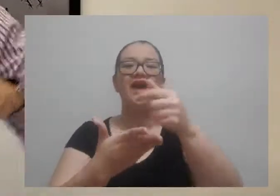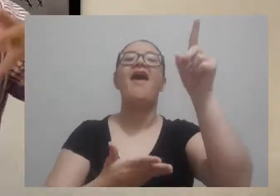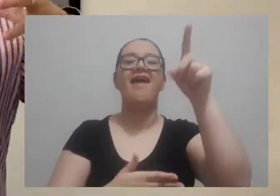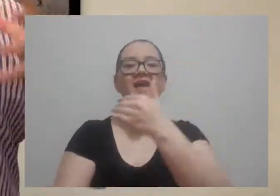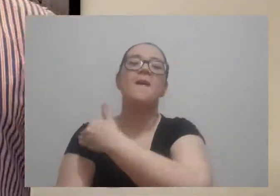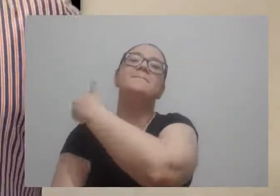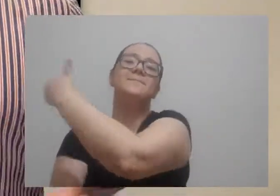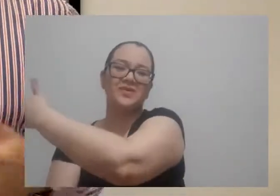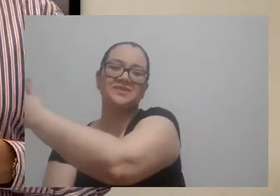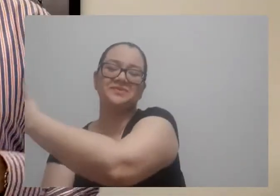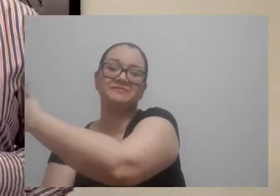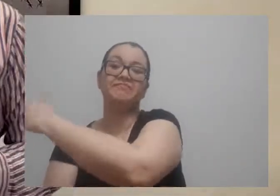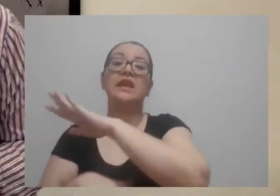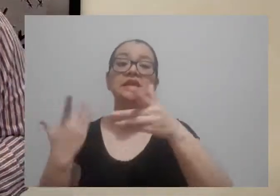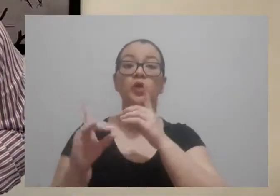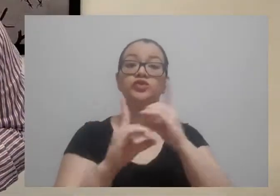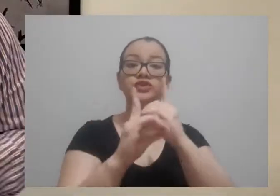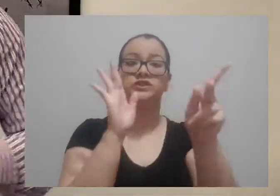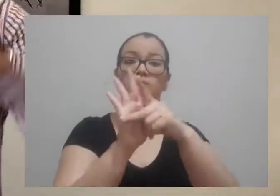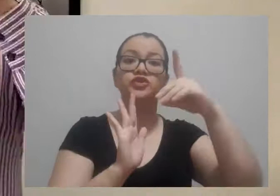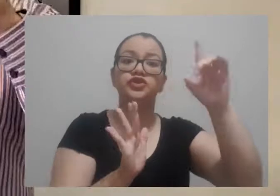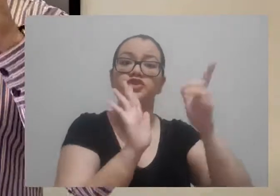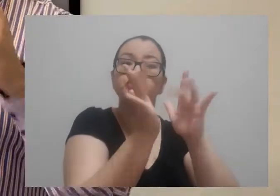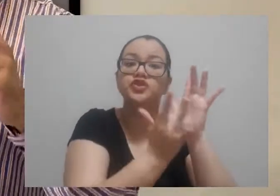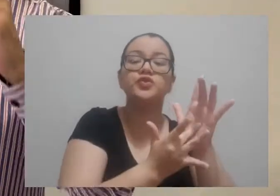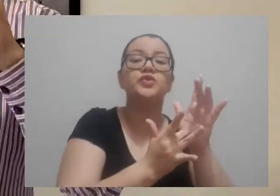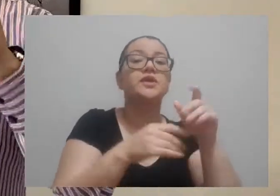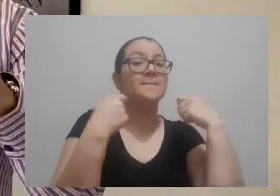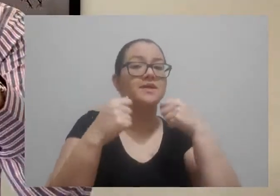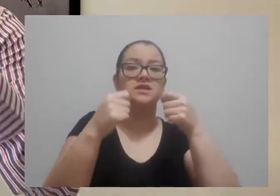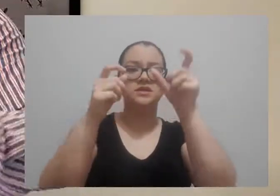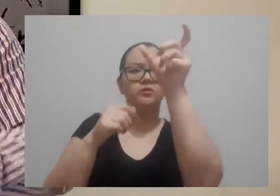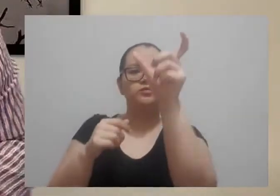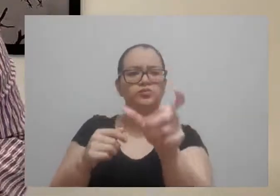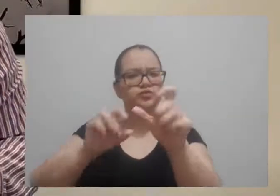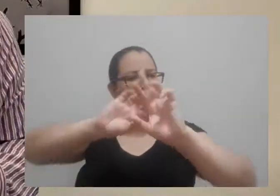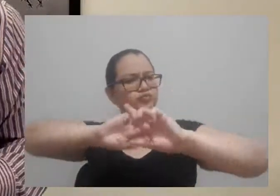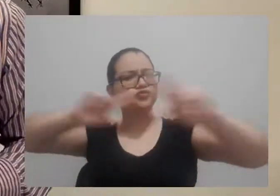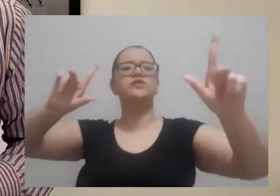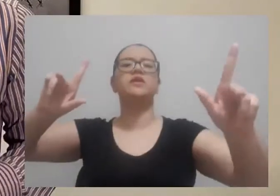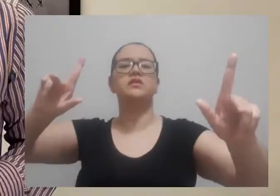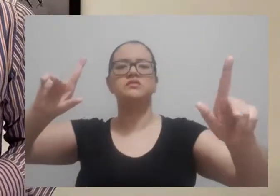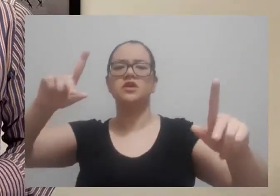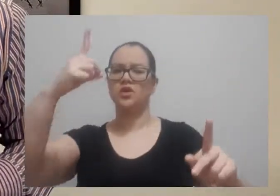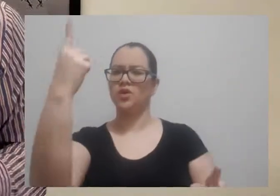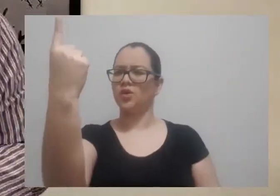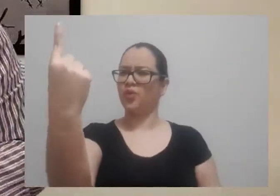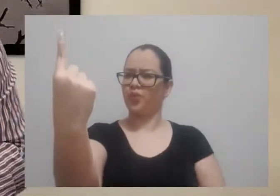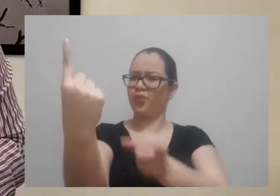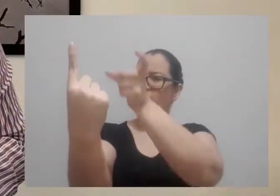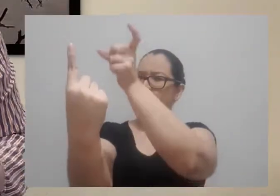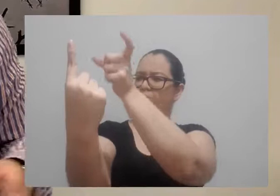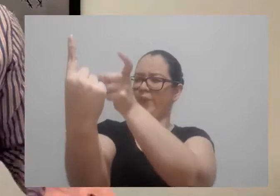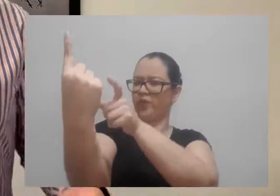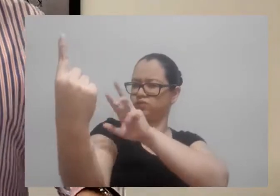deve se destacar no mundo, sim, pela natureza divina do seu amor. Em outras passagens, por